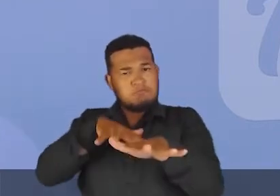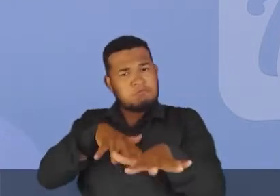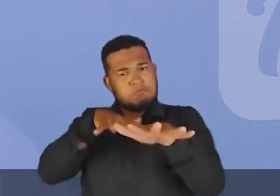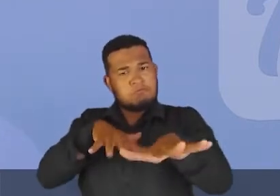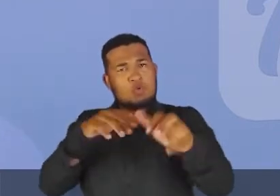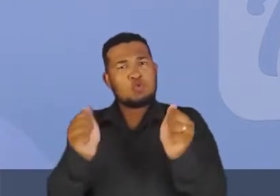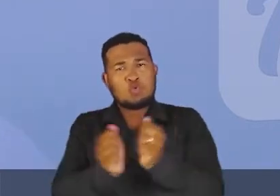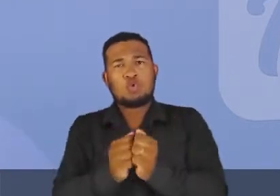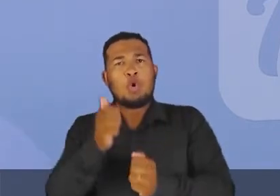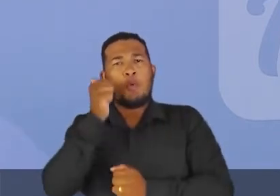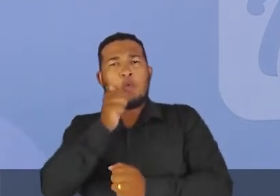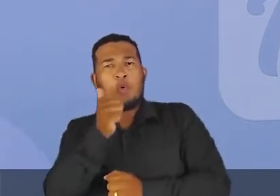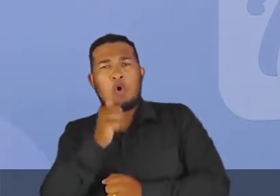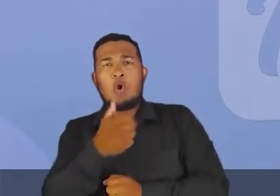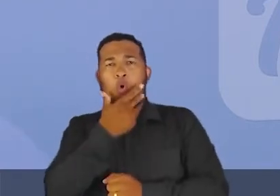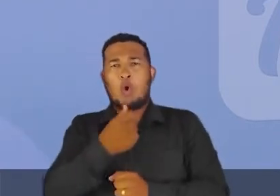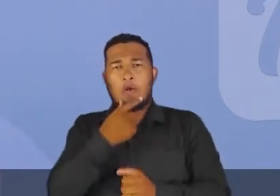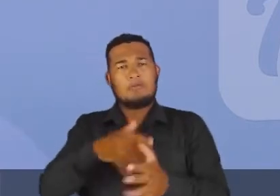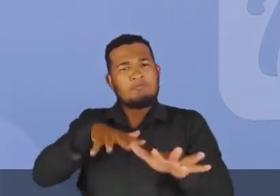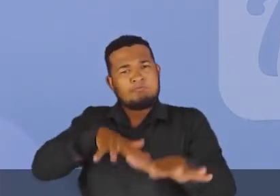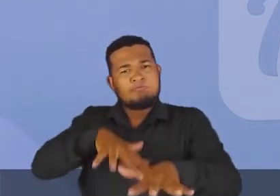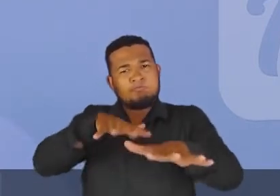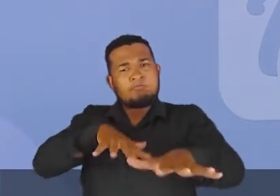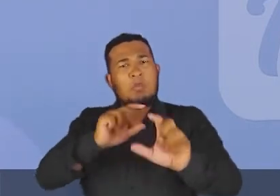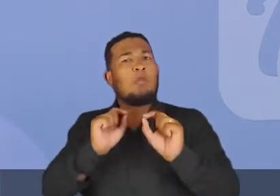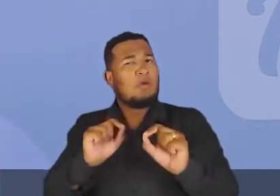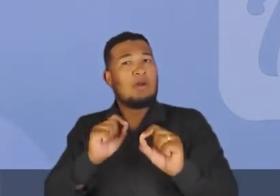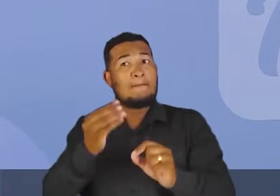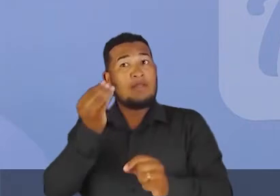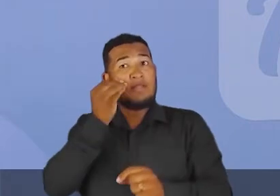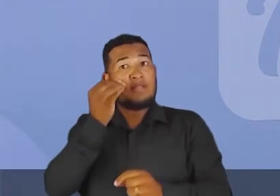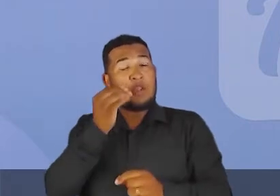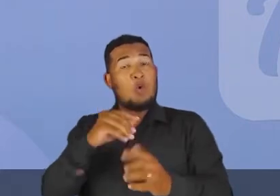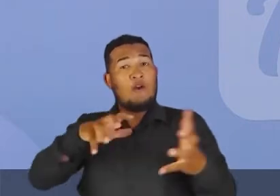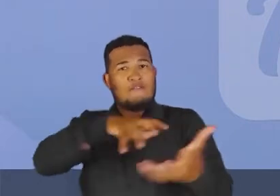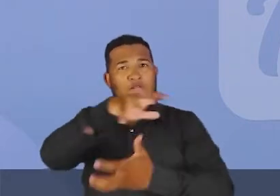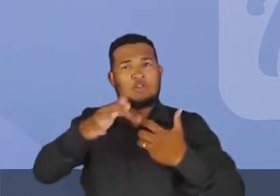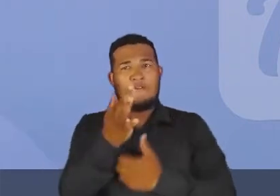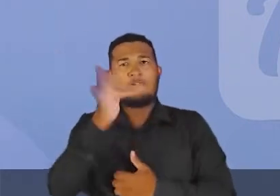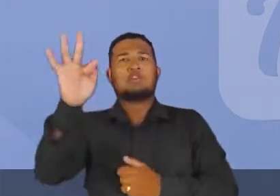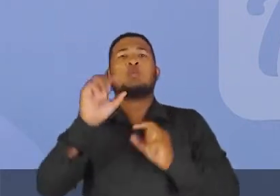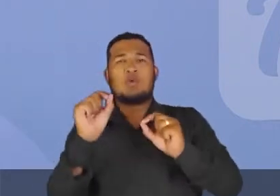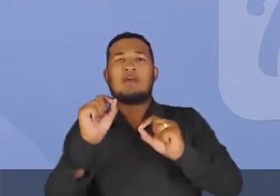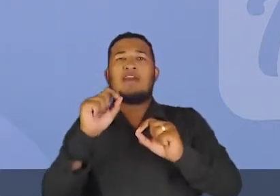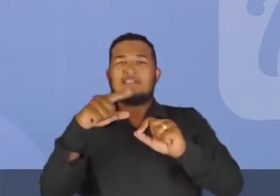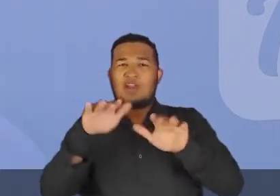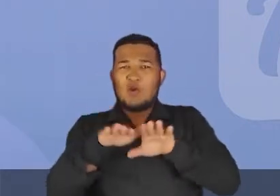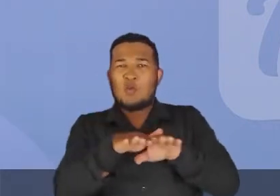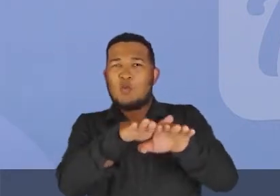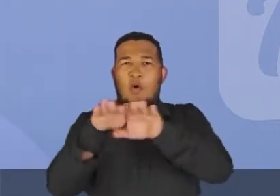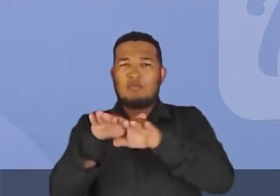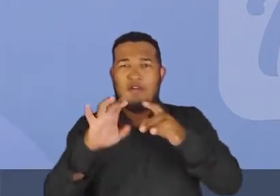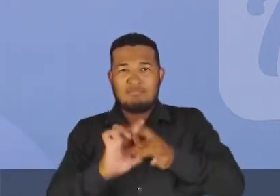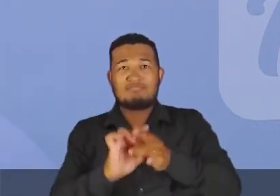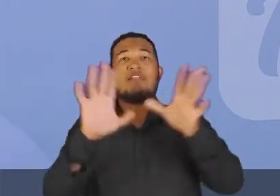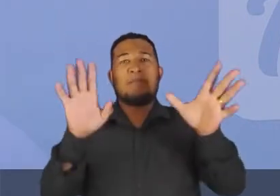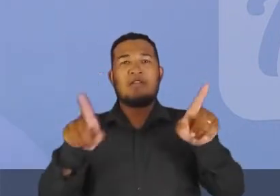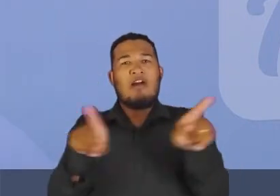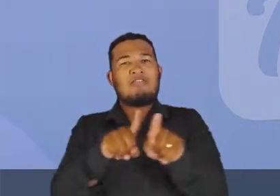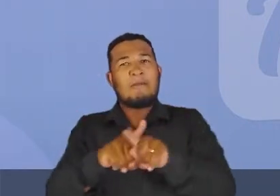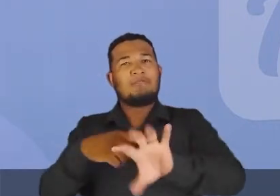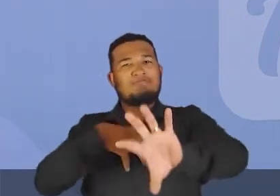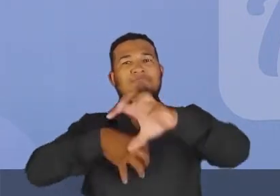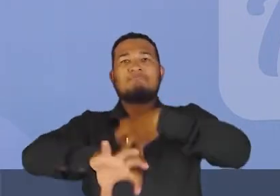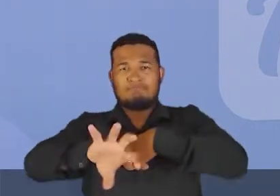com homens, para lutar pelos ideais da Revolução Francesa, de igualdade, liberdade e fraternidade, e ela se